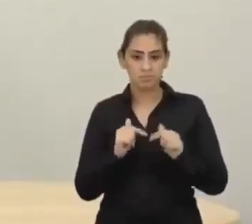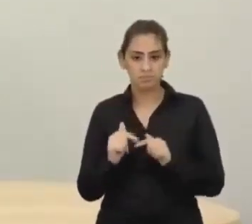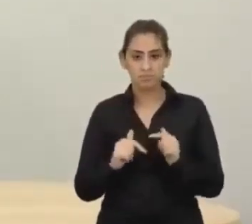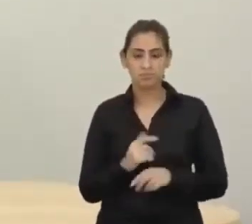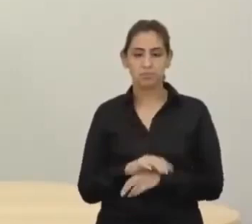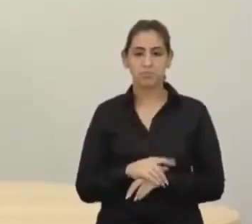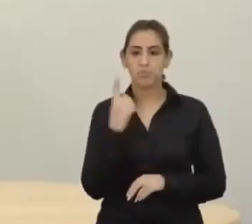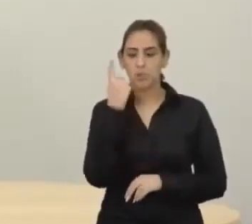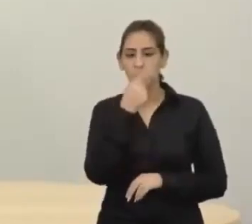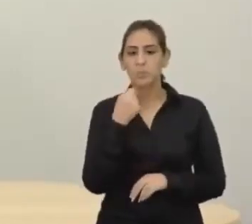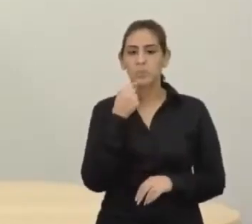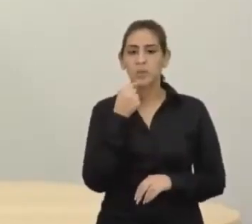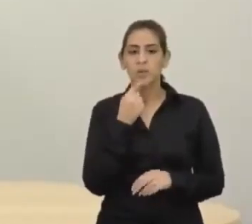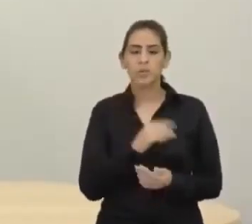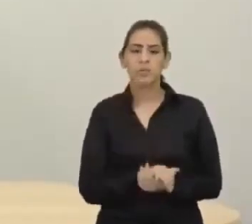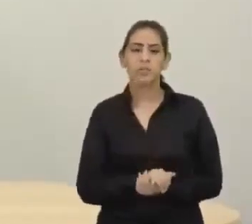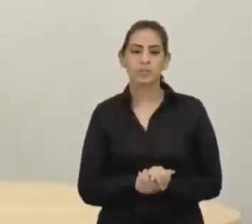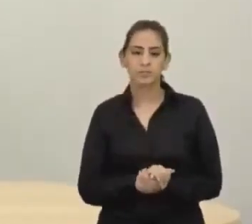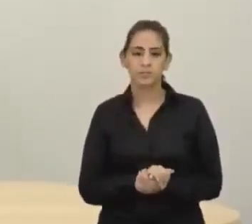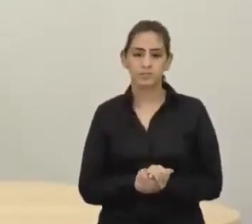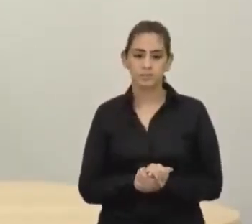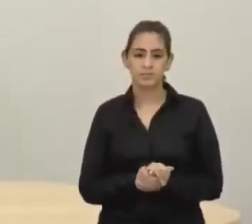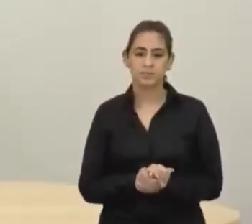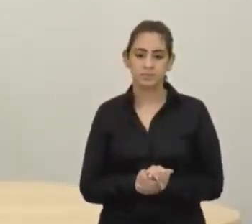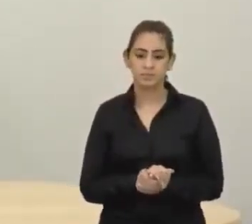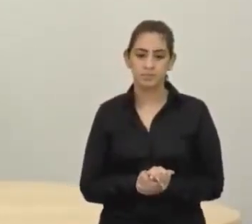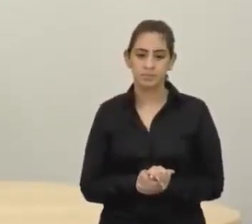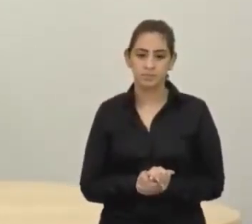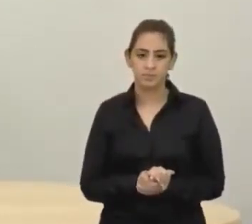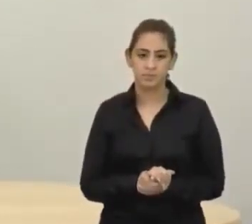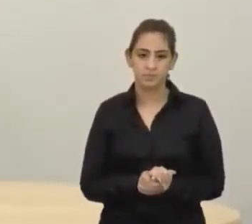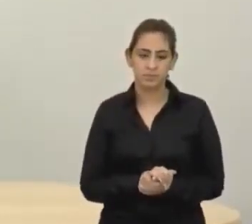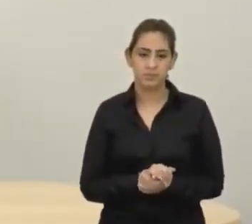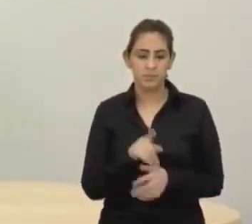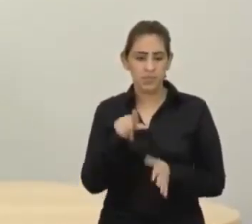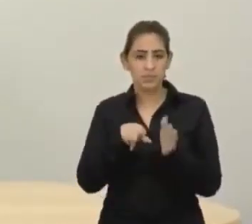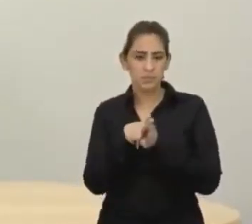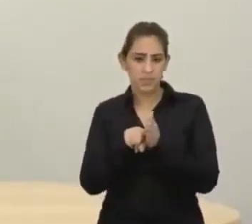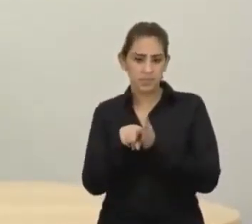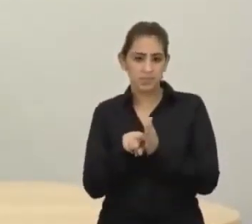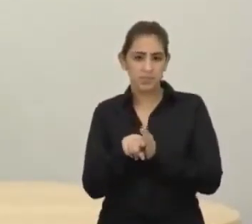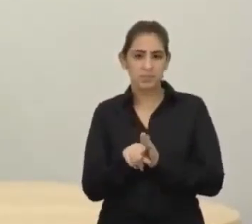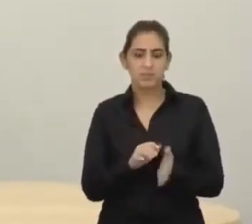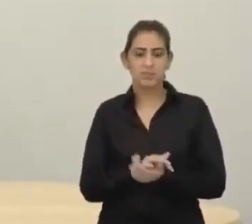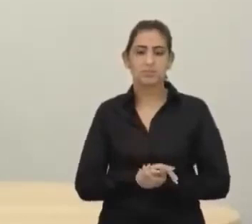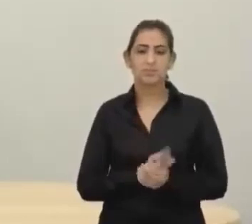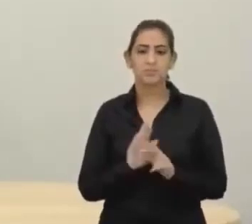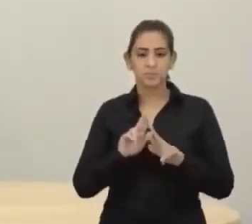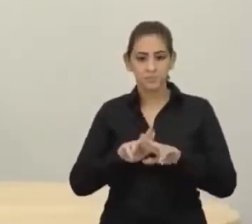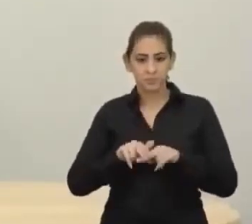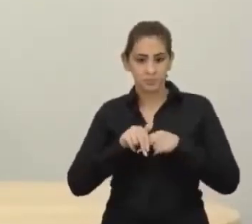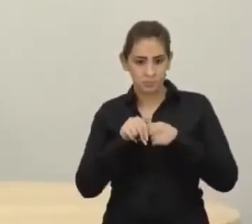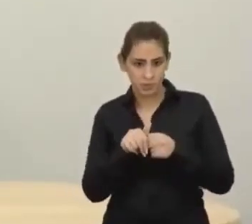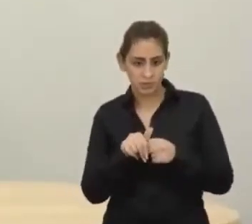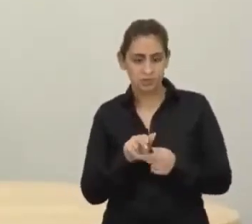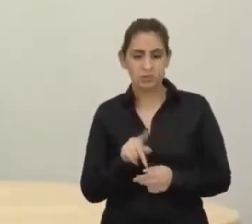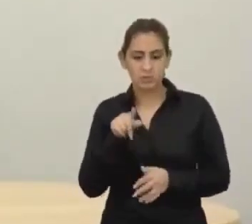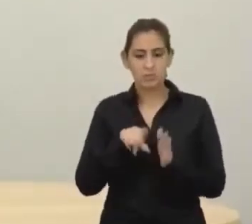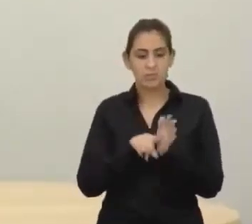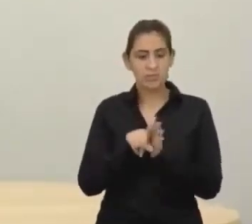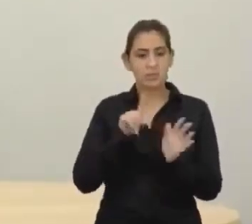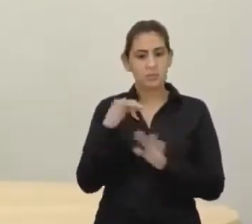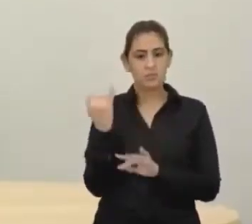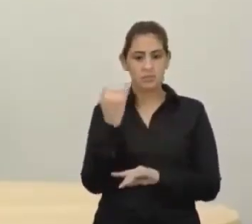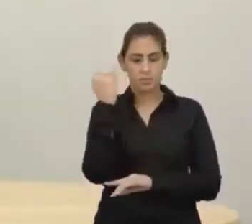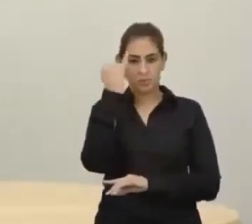pelo menos uma hora no decorrer da semana que foi feita essa pesquisa né por isso que essa pesquisa ela é importante